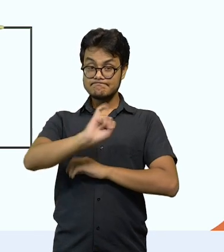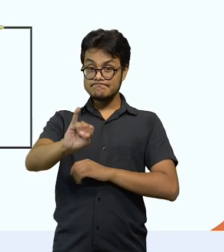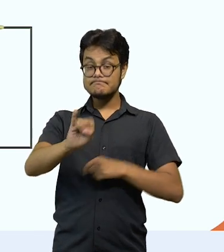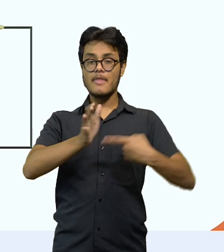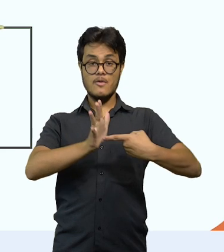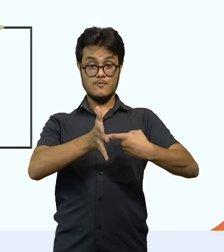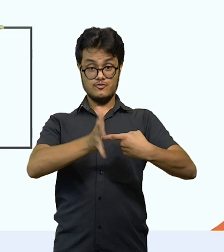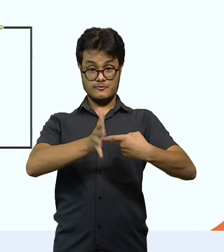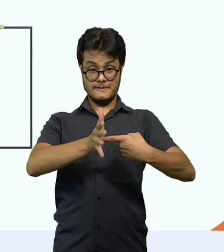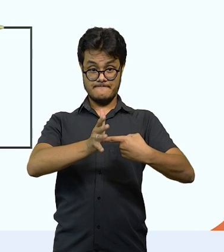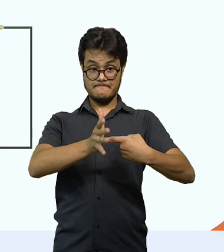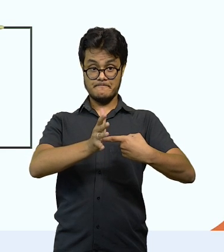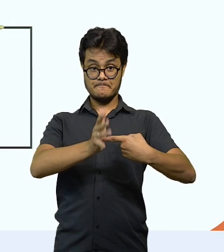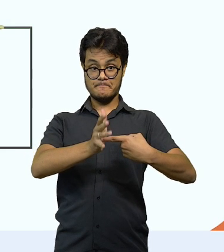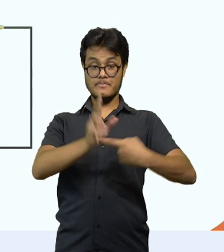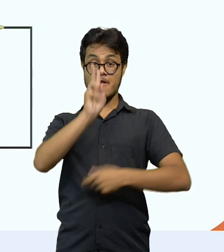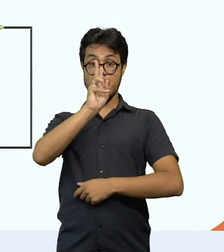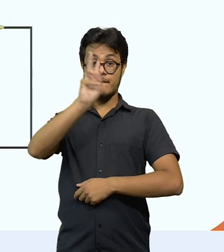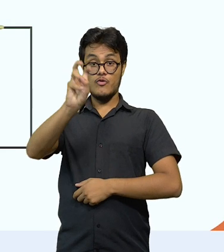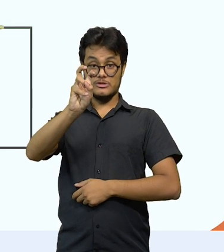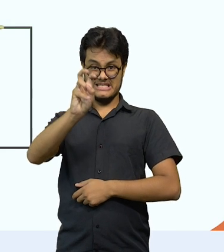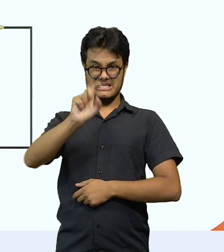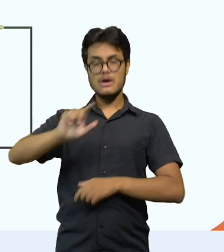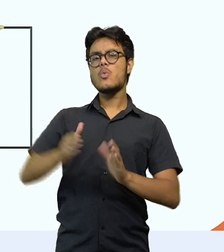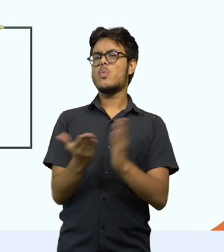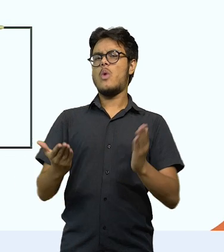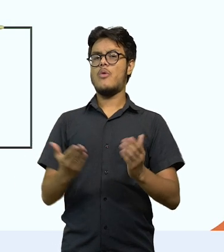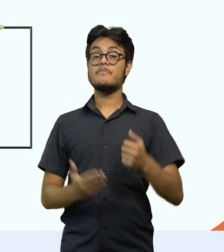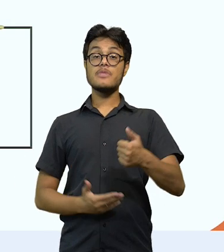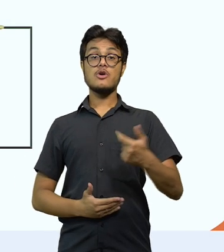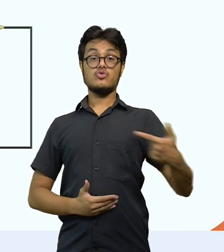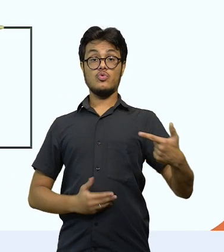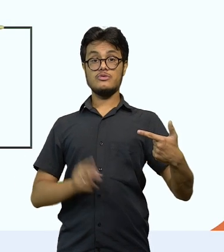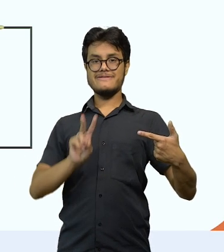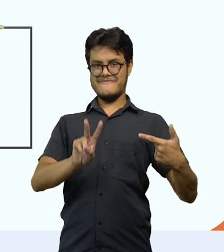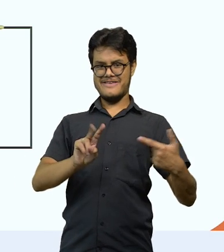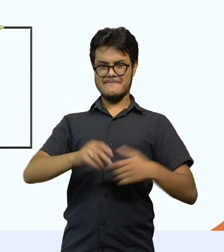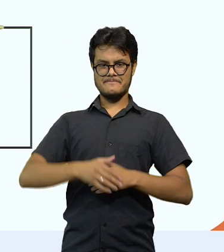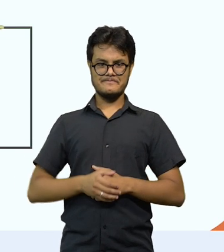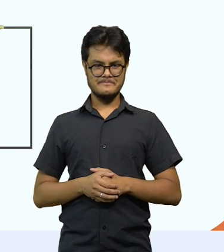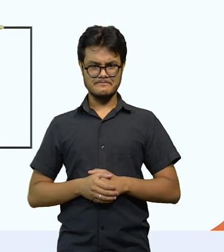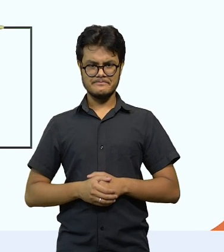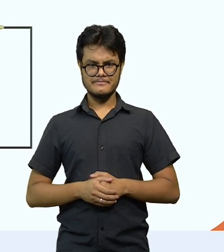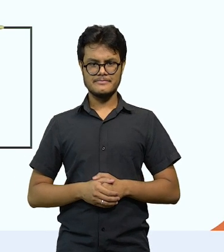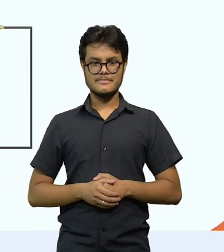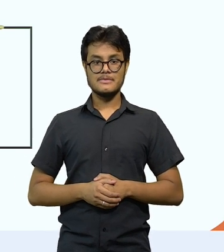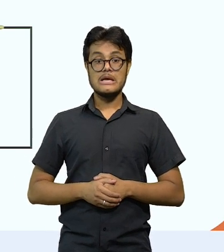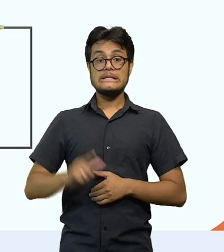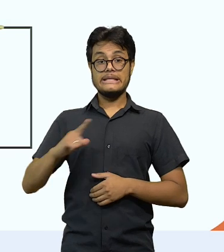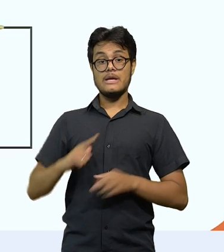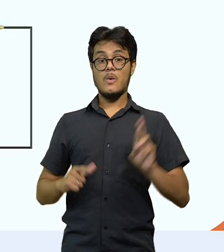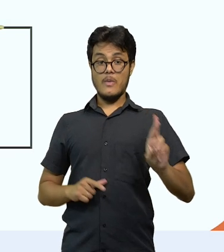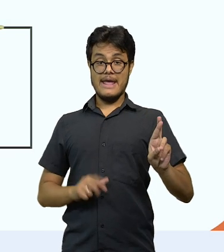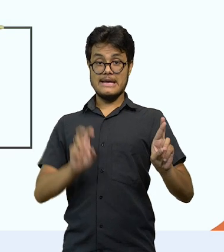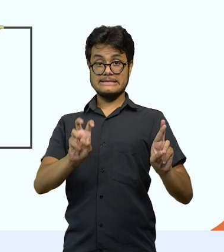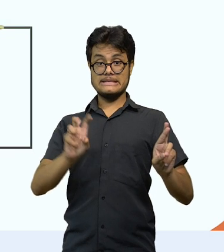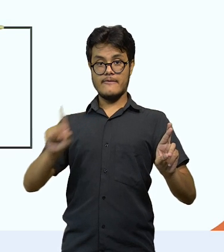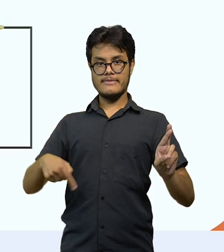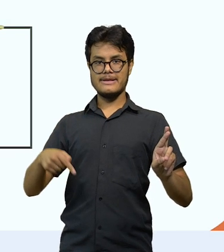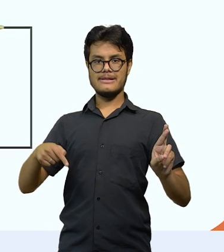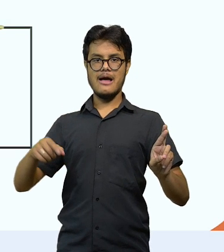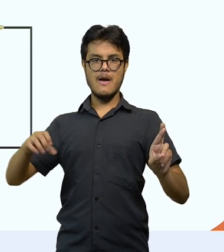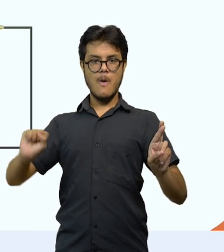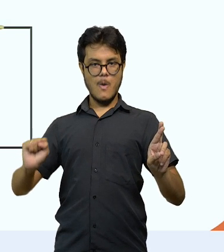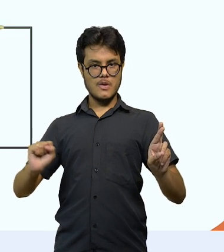um gerador de força eletromotriz de 12 volts é ligado a um resistor Rzão de resistência 5,8 ohms, uma